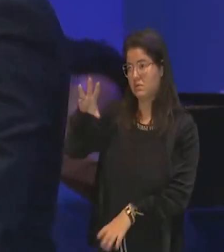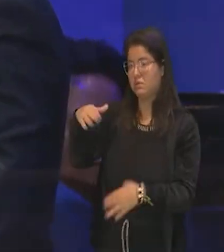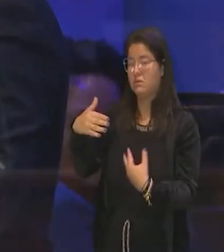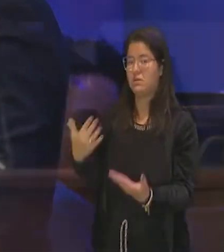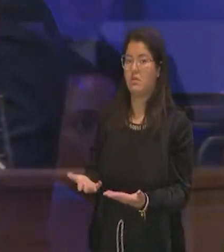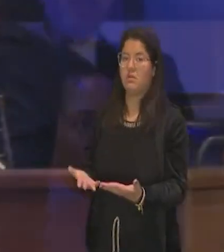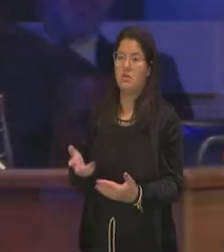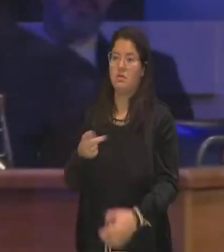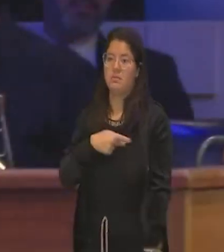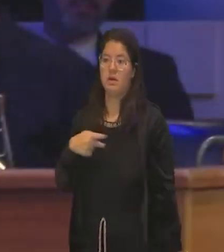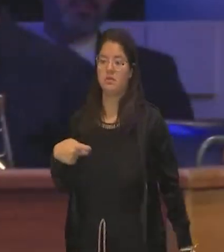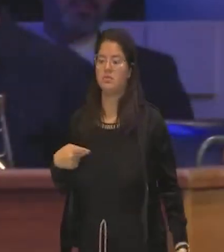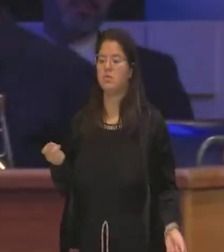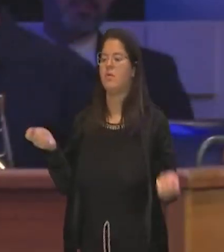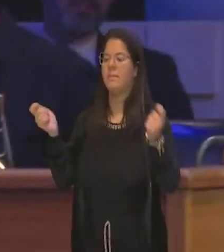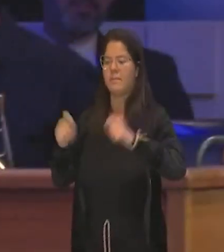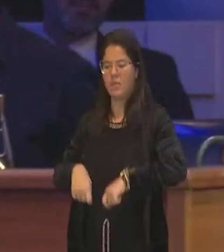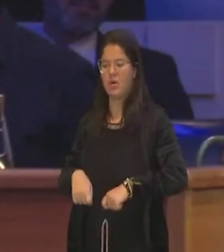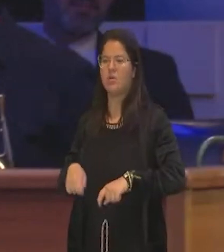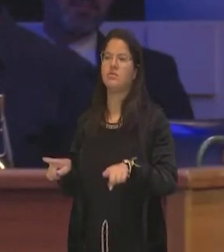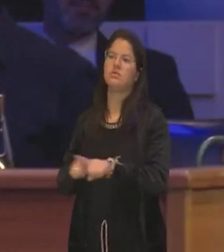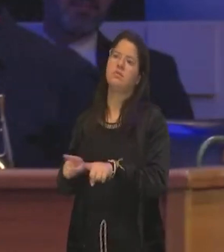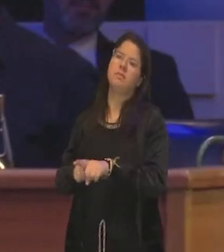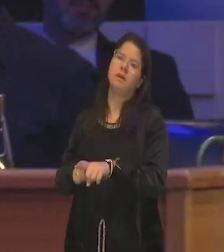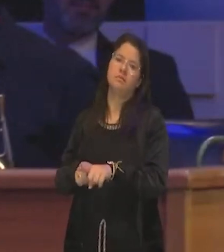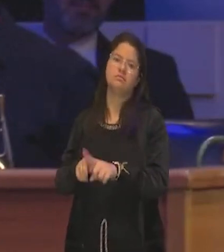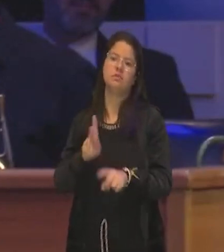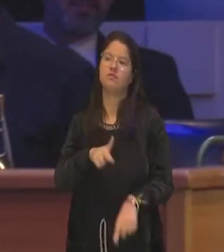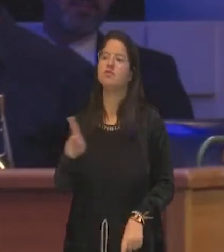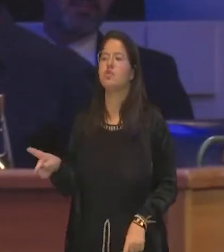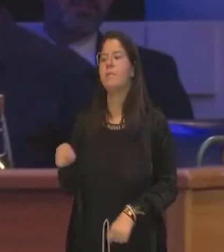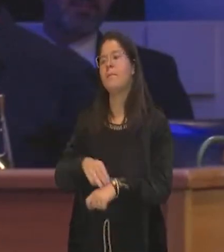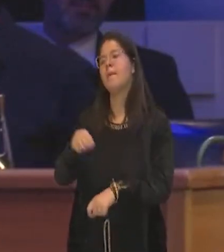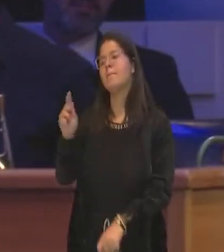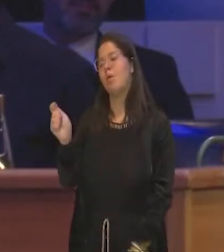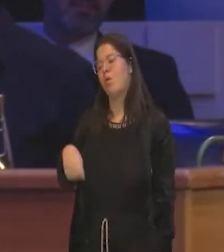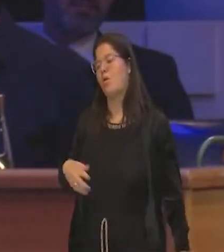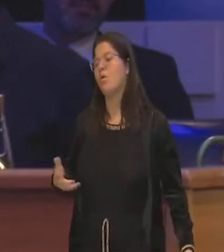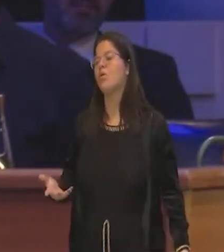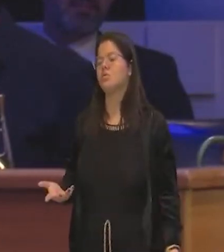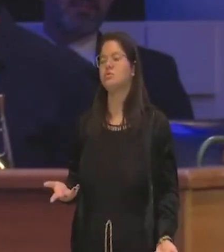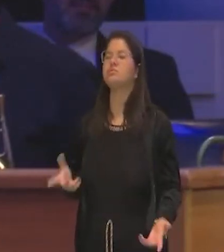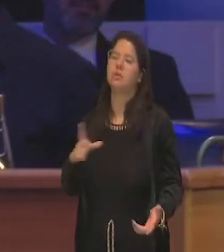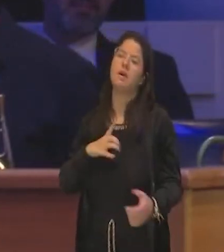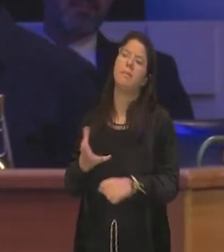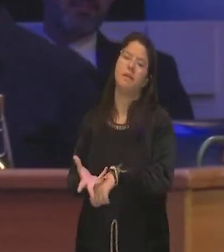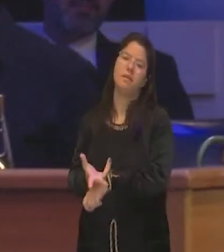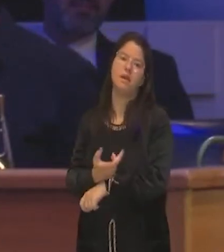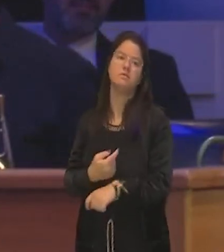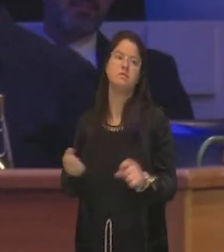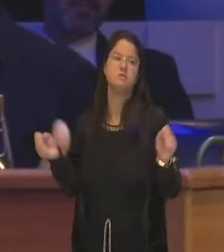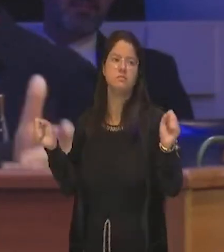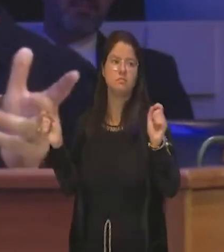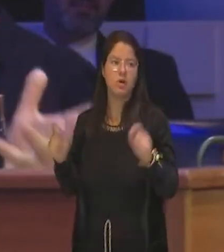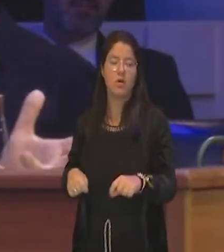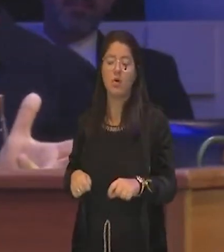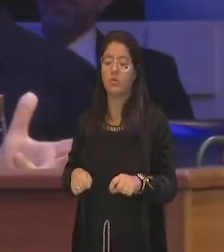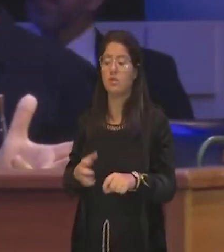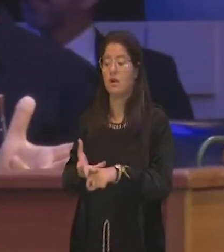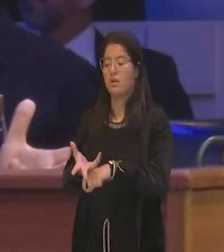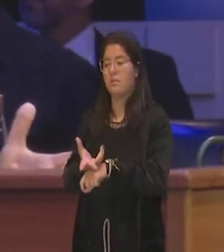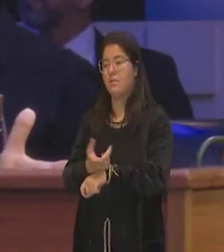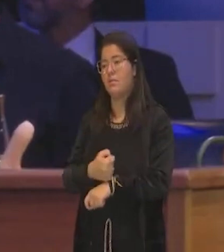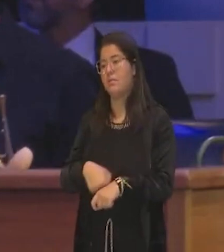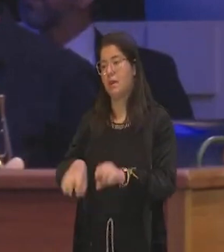pastor pode ser um mestre, ele pode ter esta habilidade. Aptidão para